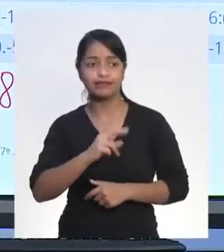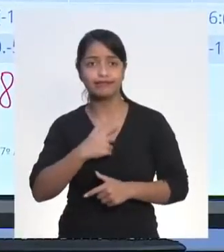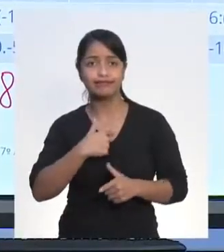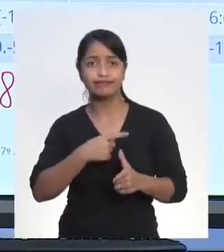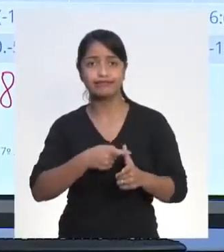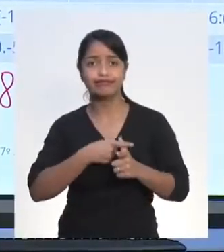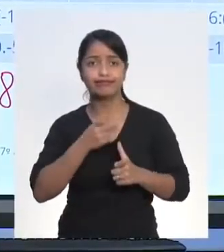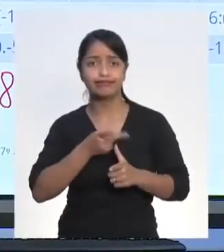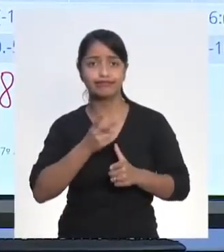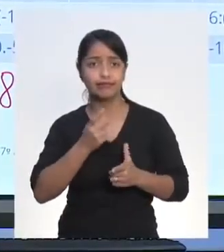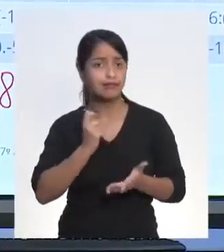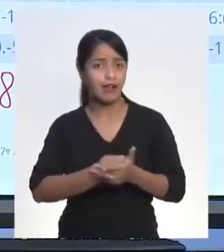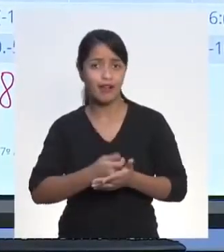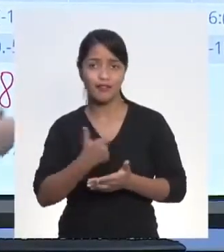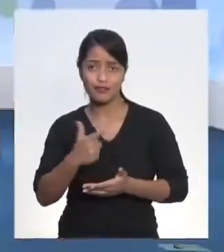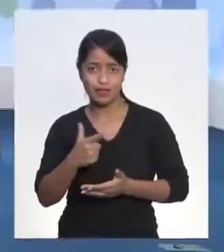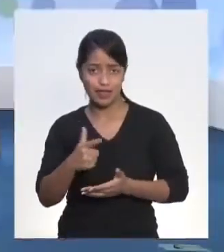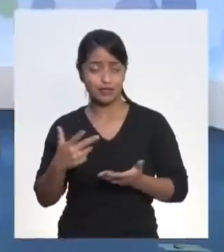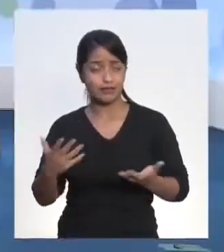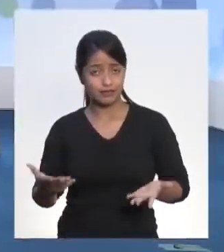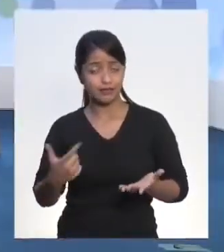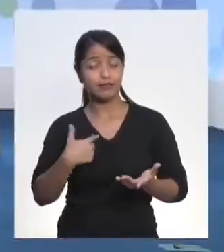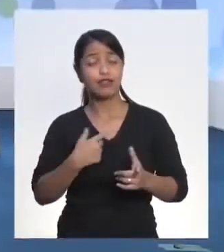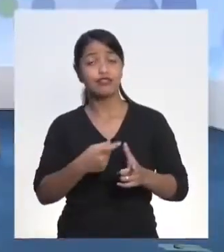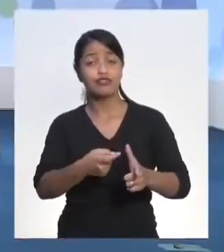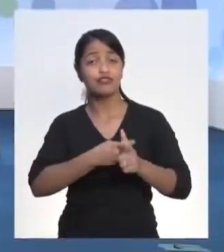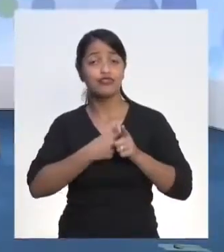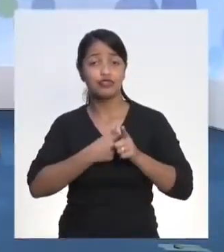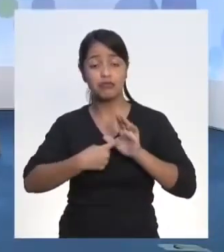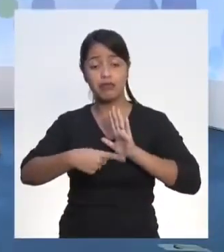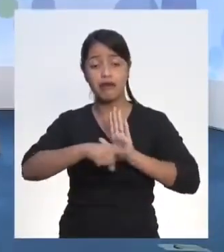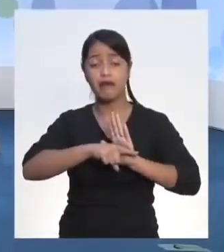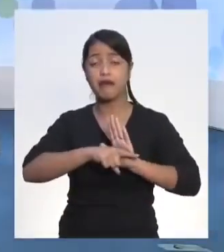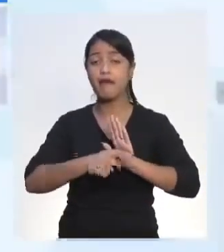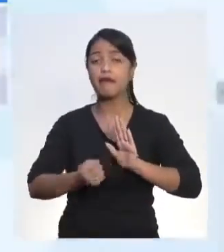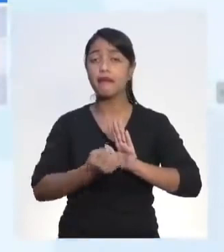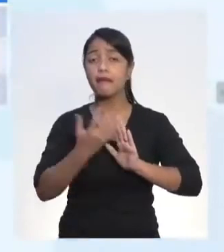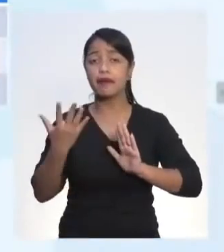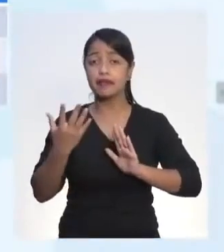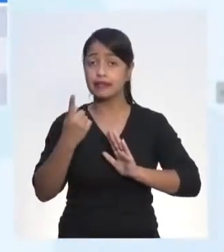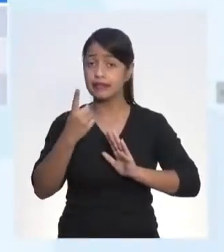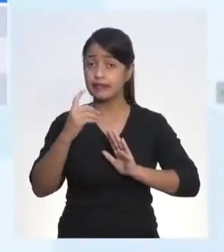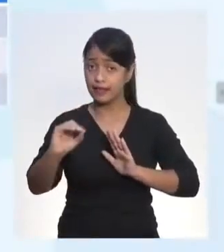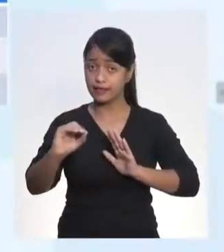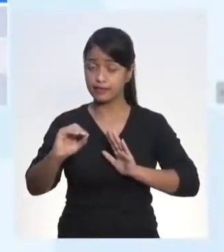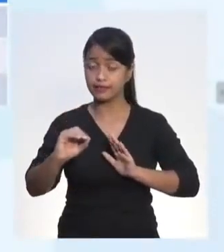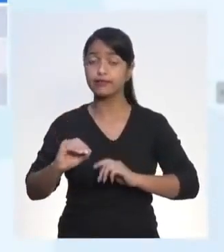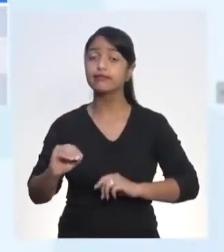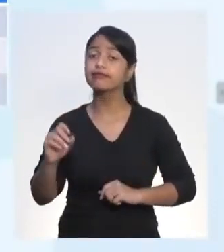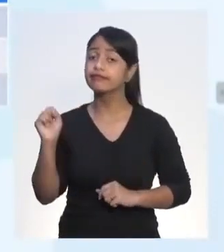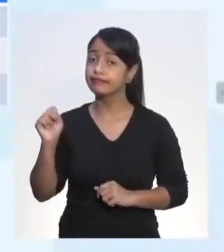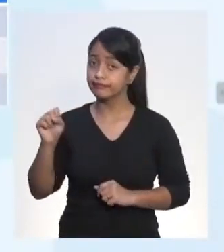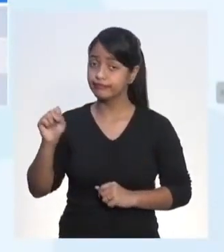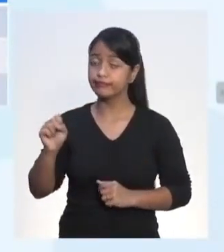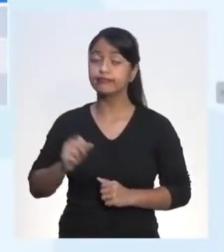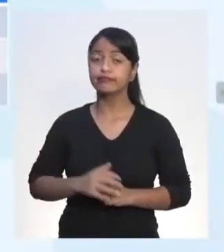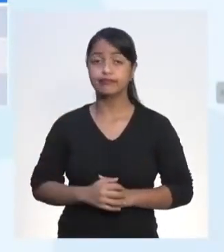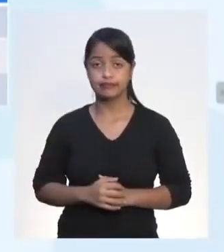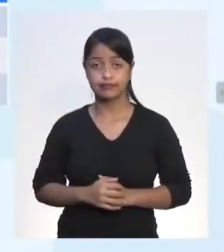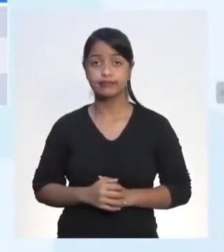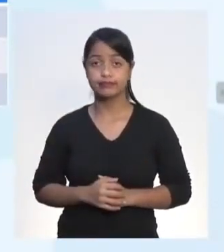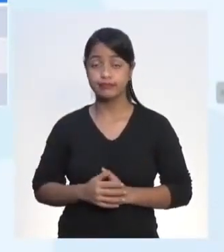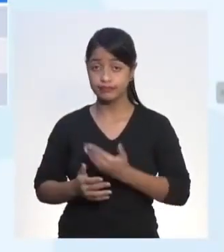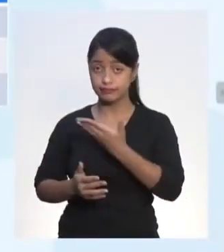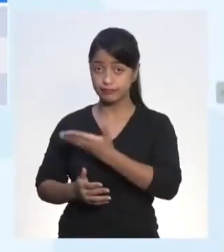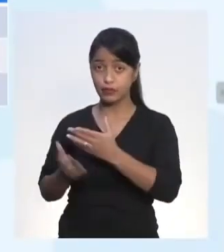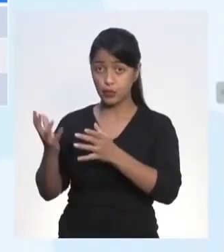não vou pagar essa dívida. Então, eu vou dever, no caso aqui, ó, 10 negativo. E em momento nenhum, aí nessa